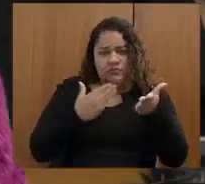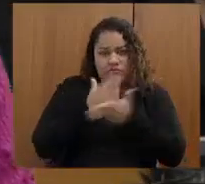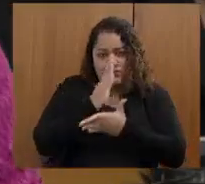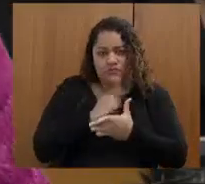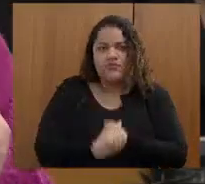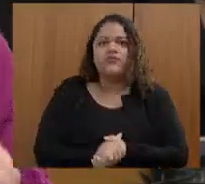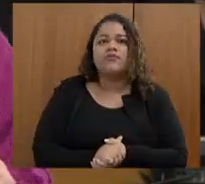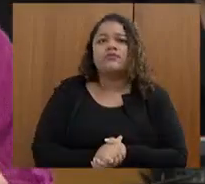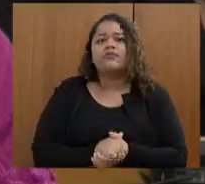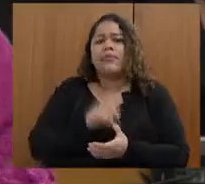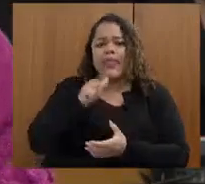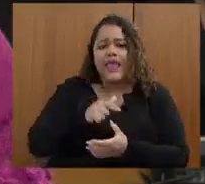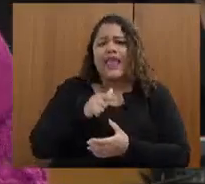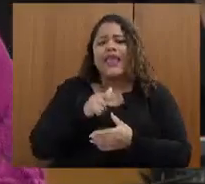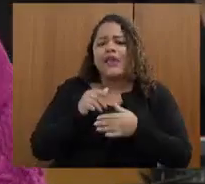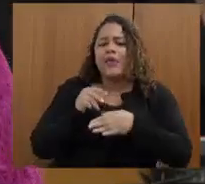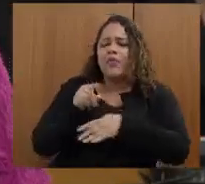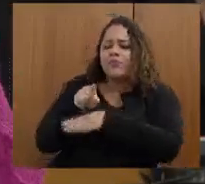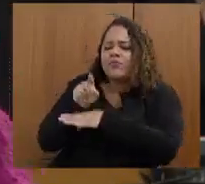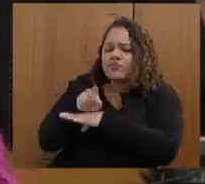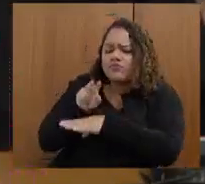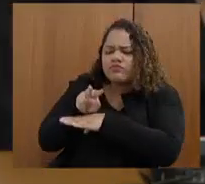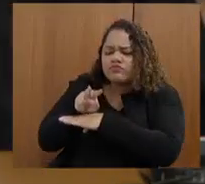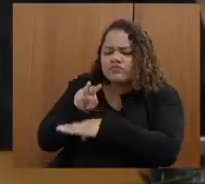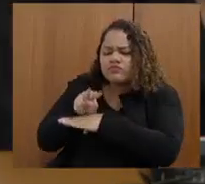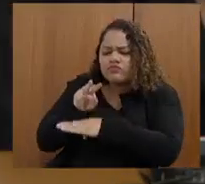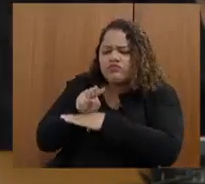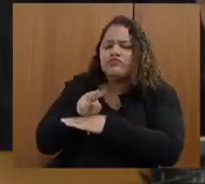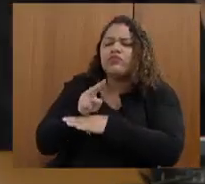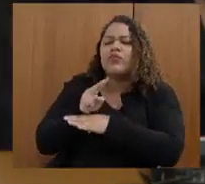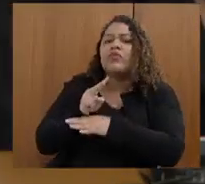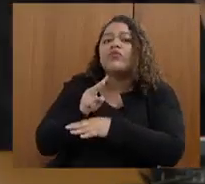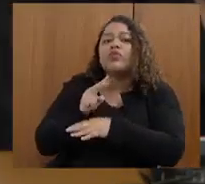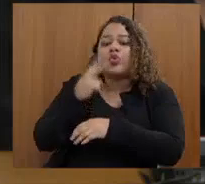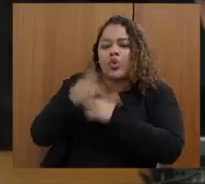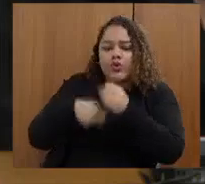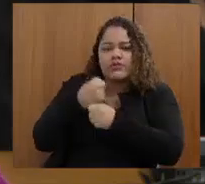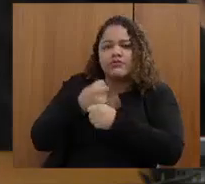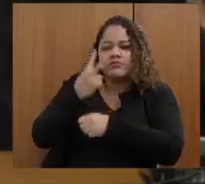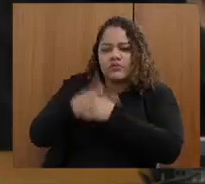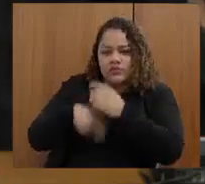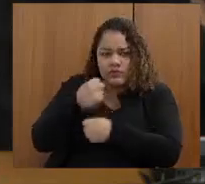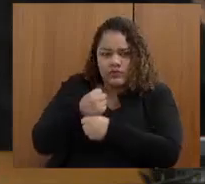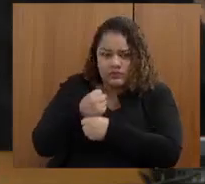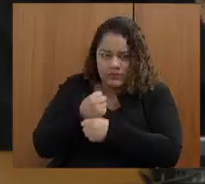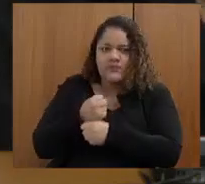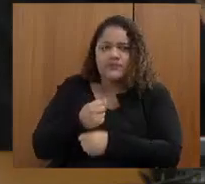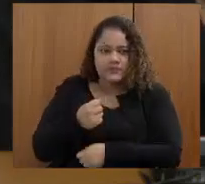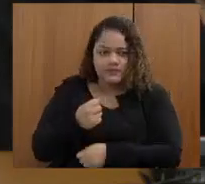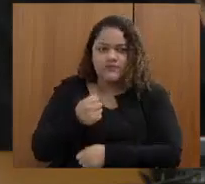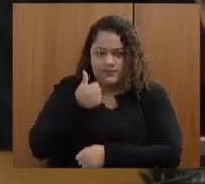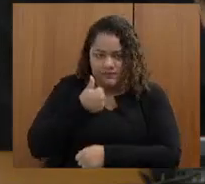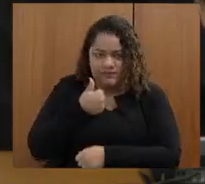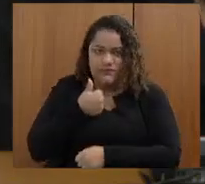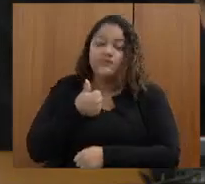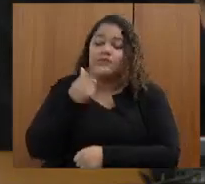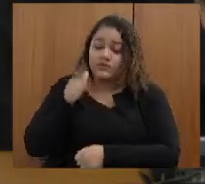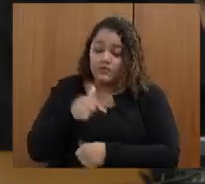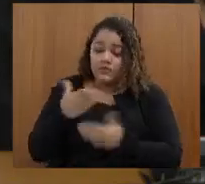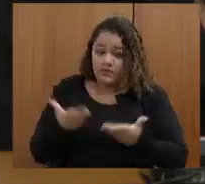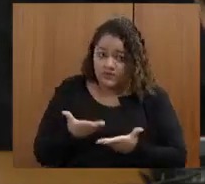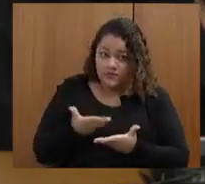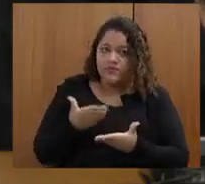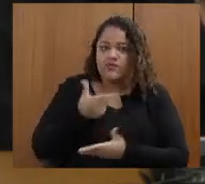um monitoramento intensivo e ele é Bia anual então Nós faremos esse ano 2023 e é o objeto também do trabalho da comissão